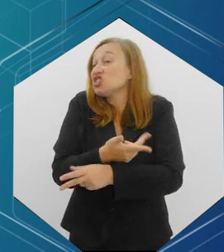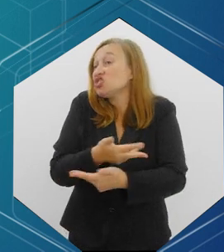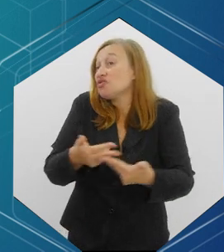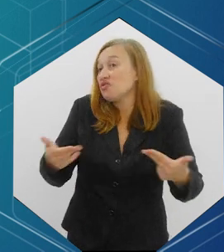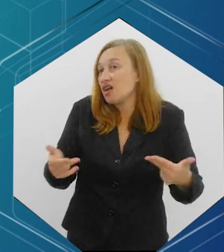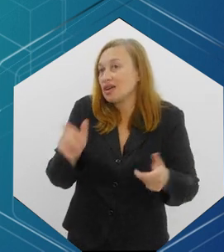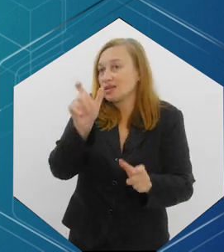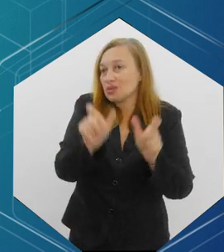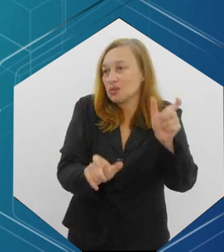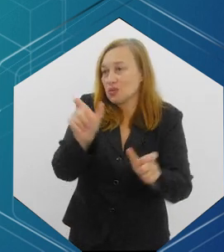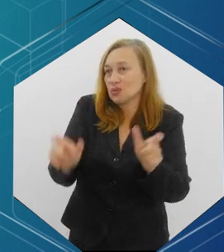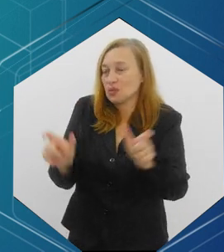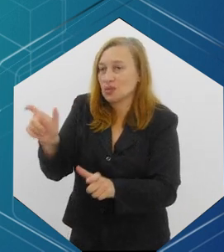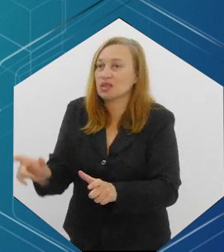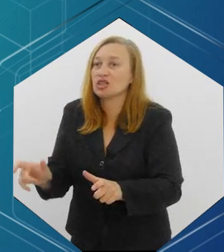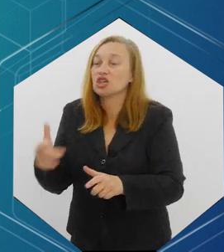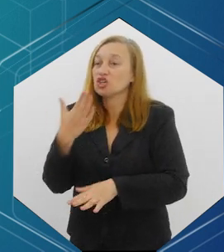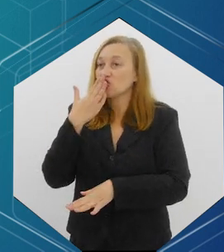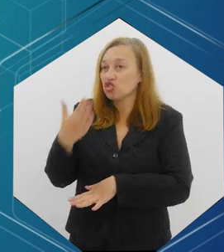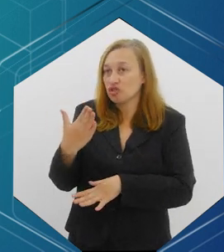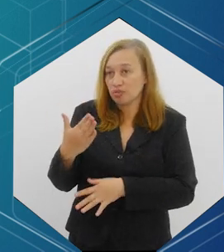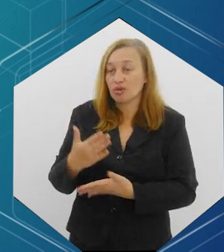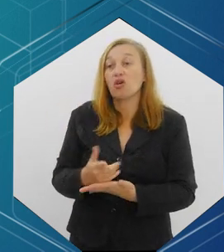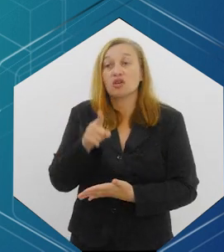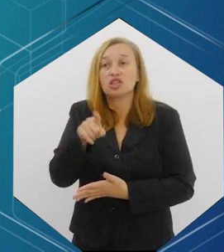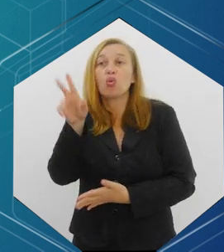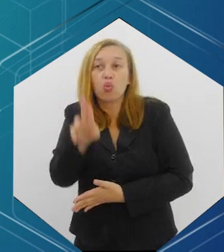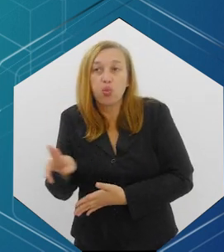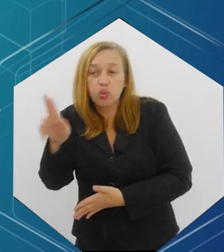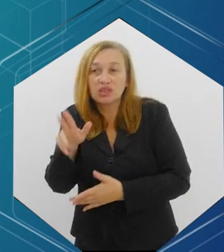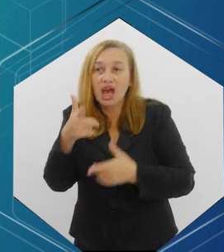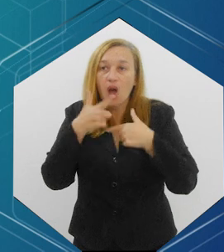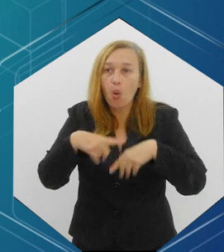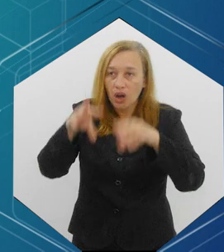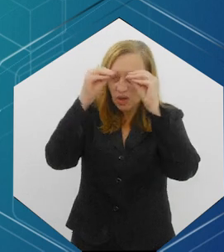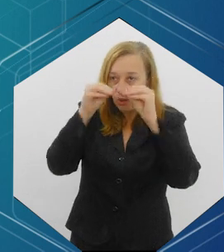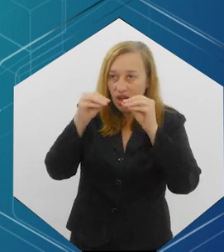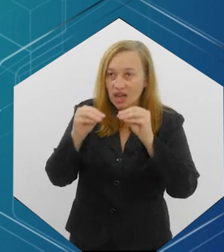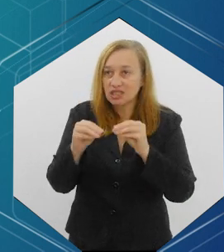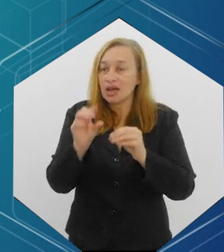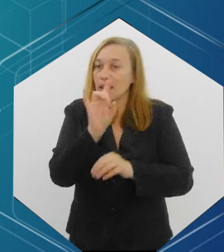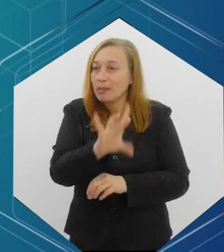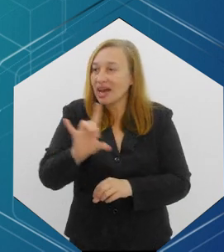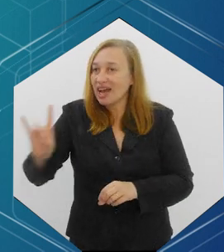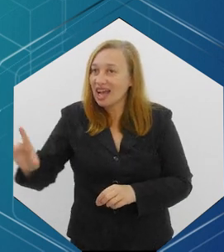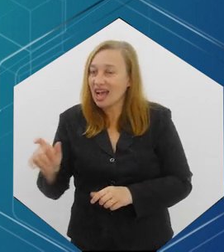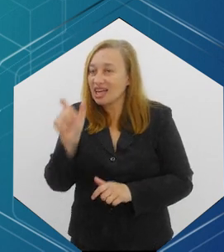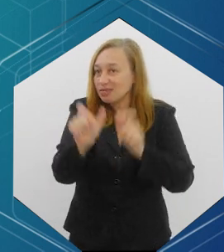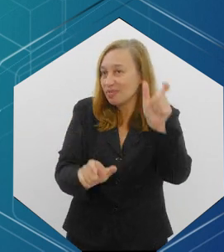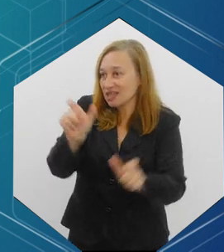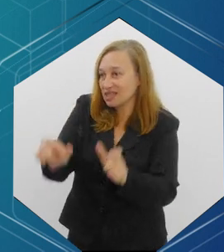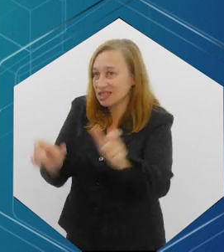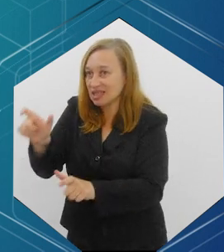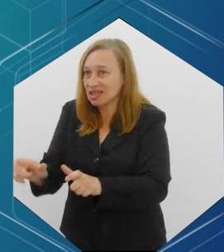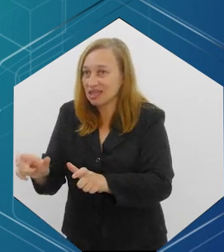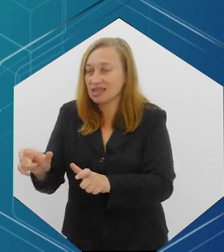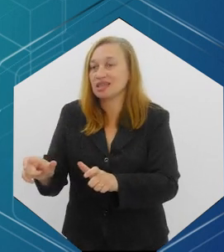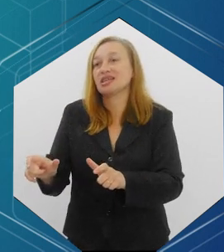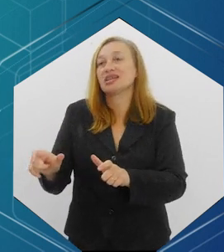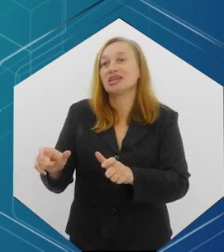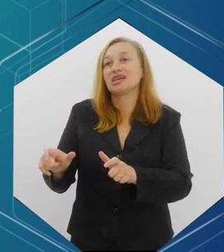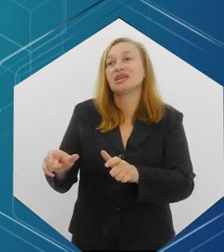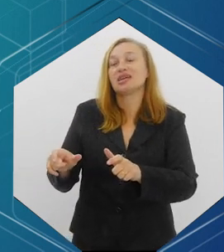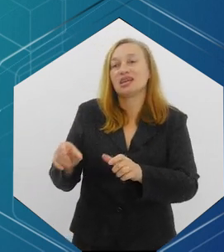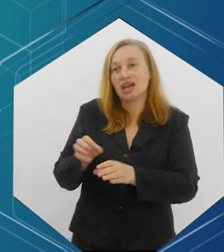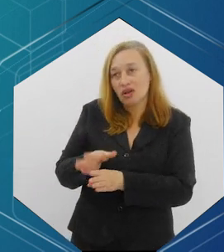Gina falou, nós temos diversos perfis de pacientes. Então, você usar uma linguagem adequada para cada